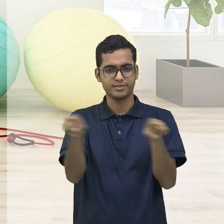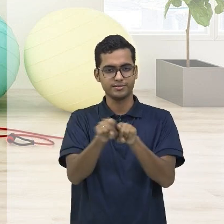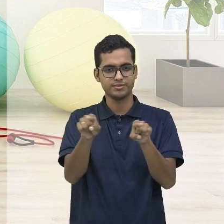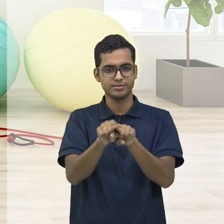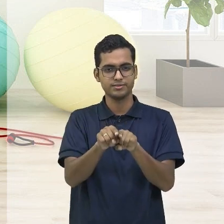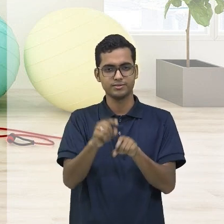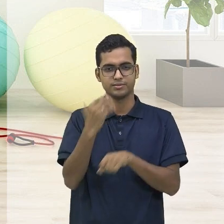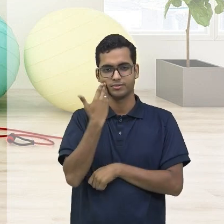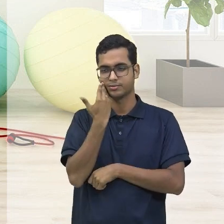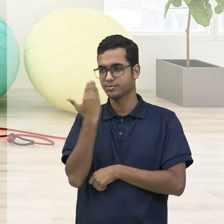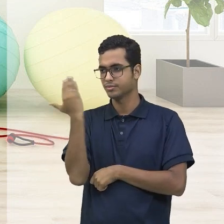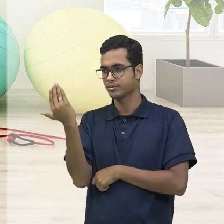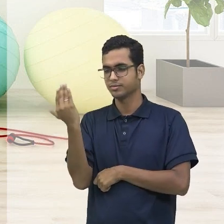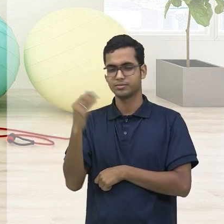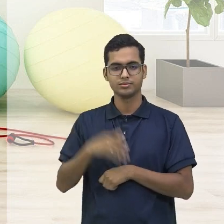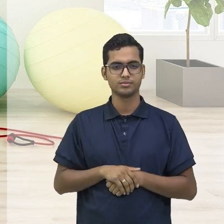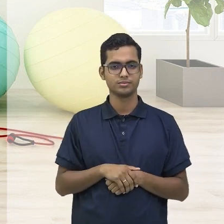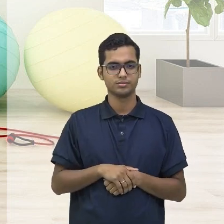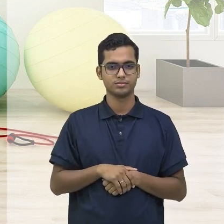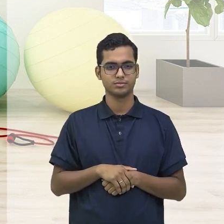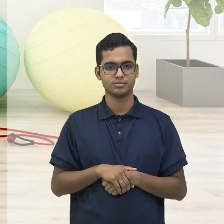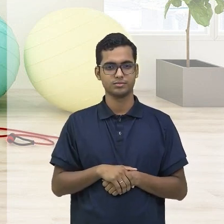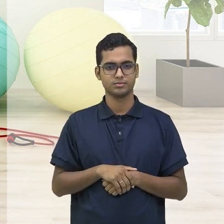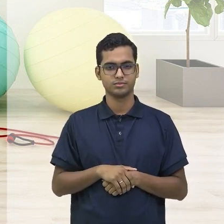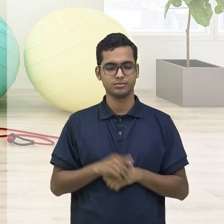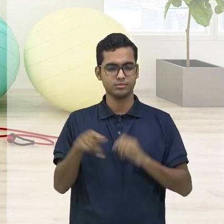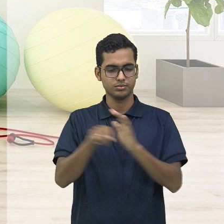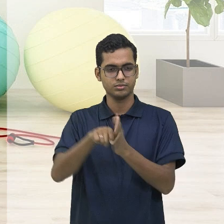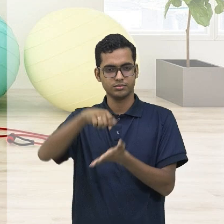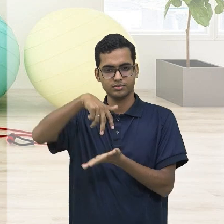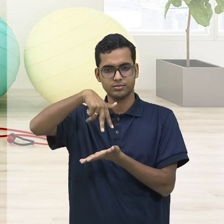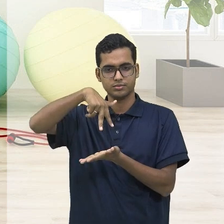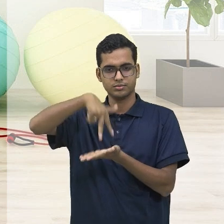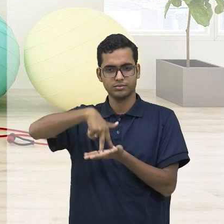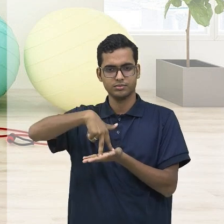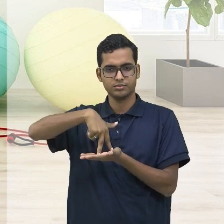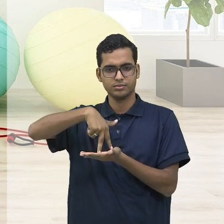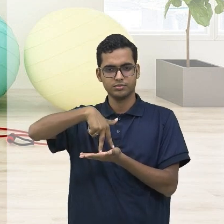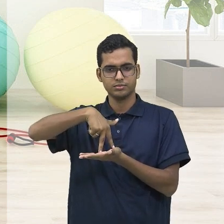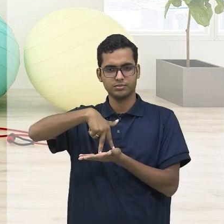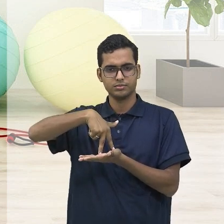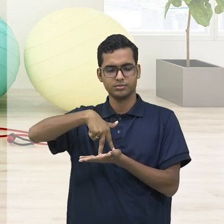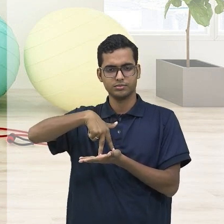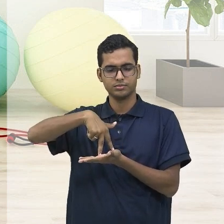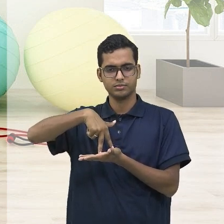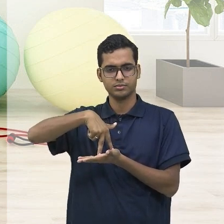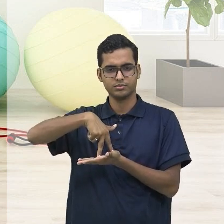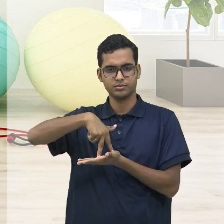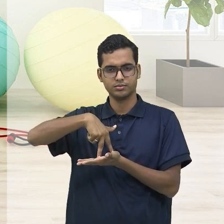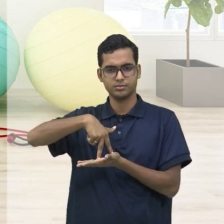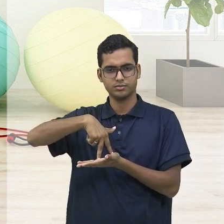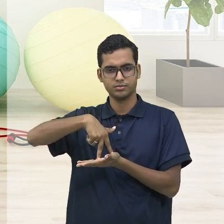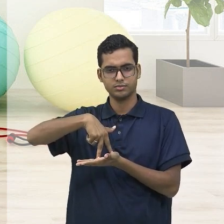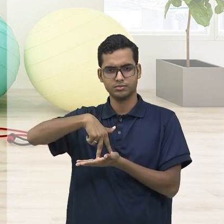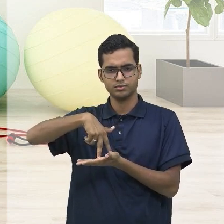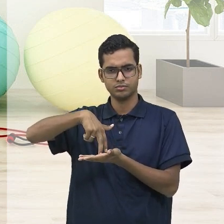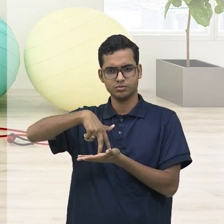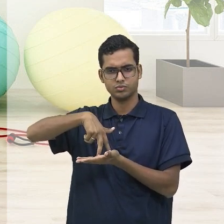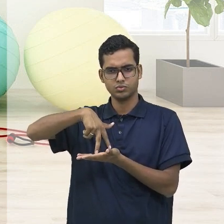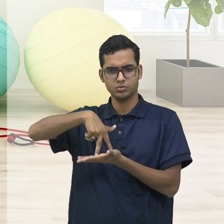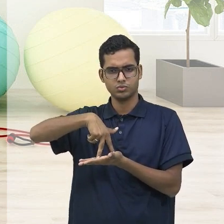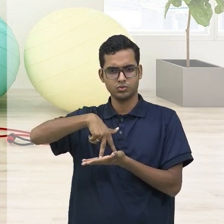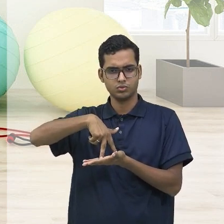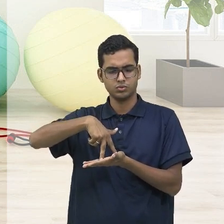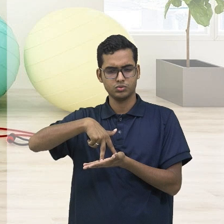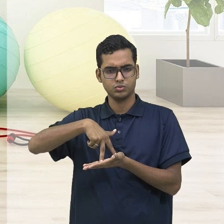colocar os nossos pés na mesma posição do nosso quadril, aqui, ó, tá certo? Nada de perna muito aberta, nada de perna